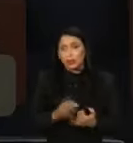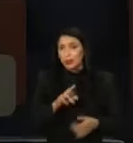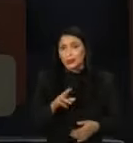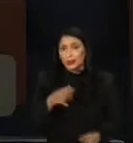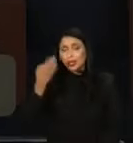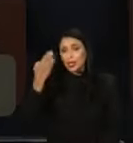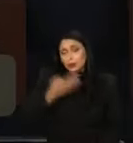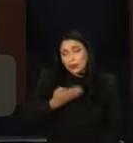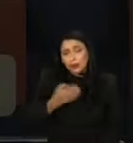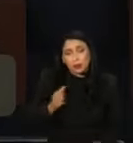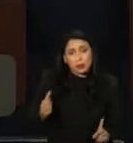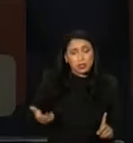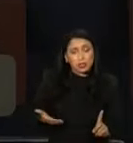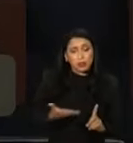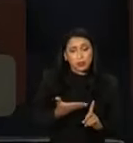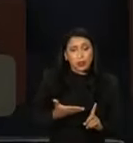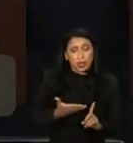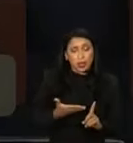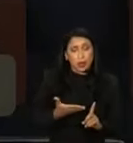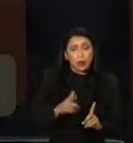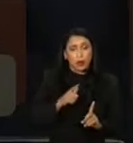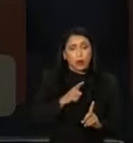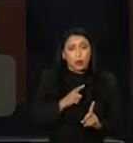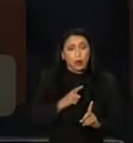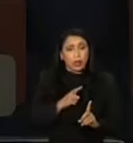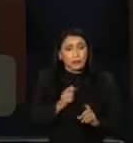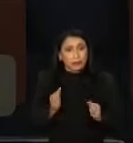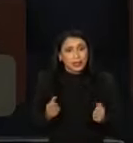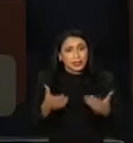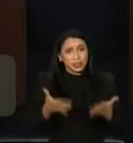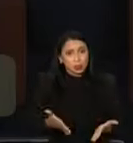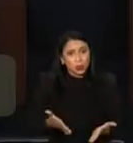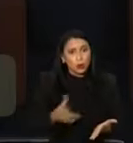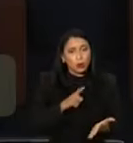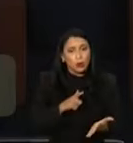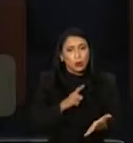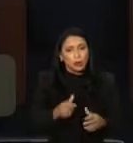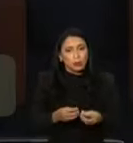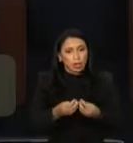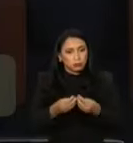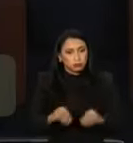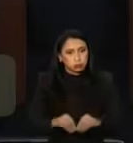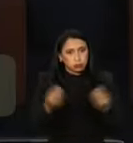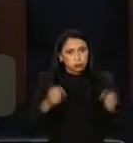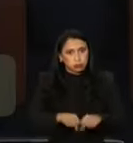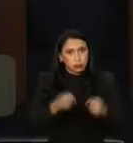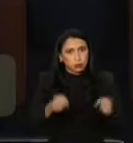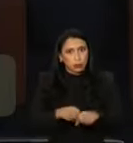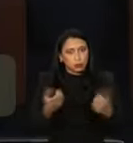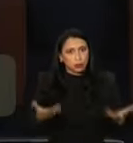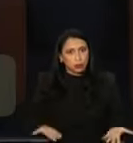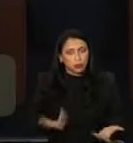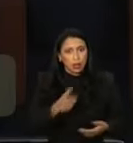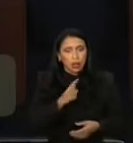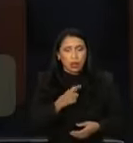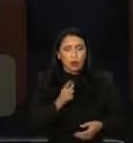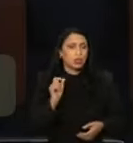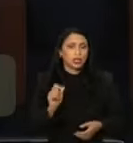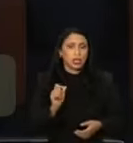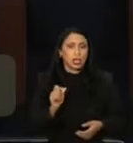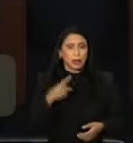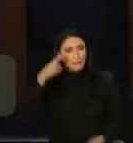indicar que o réu tivesse colaborado para danificar tal ou qual bem patrimonial arrolado no laudo referido, ou mesmo tenha proferido